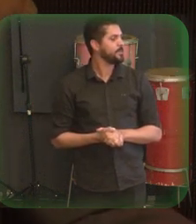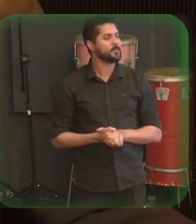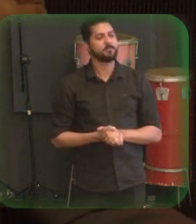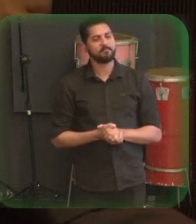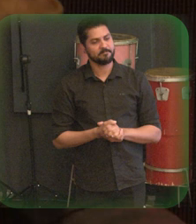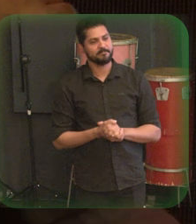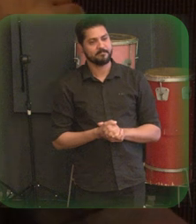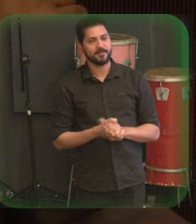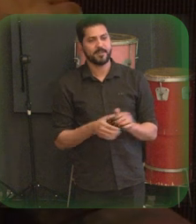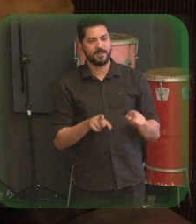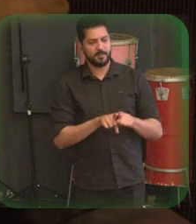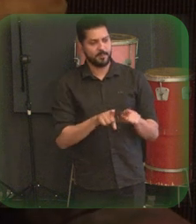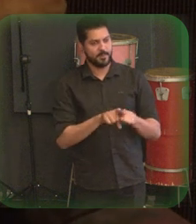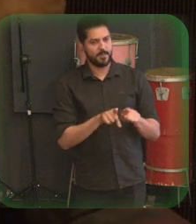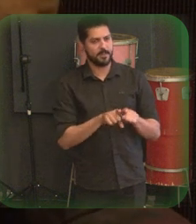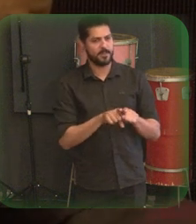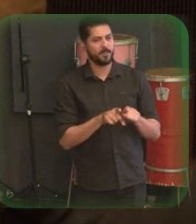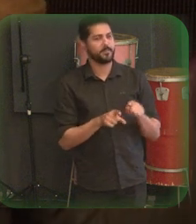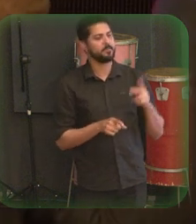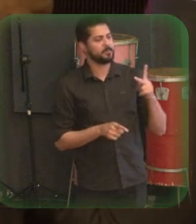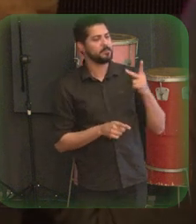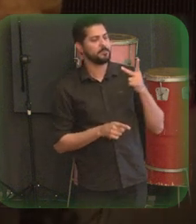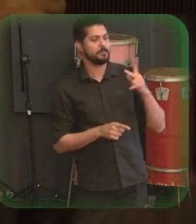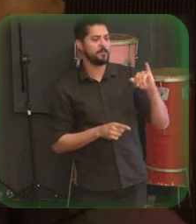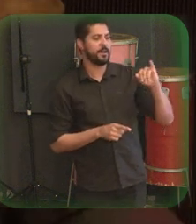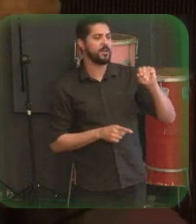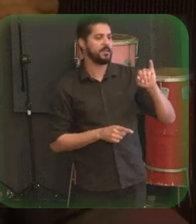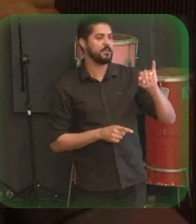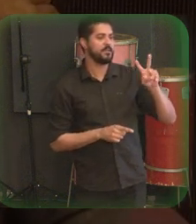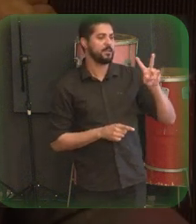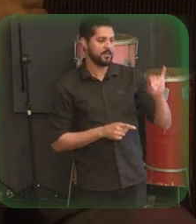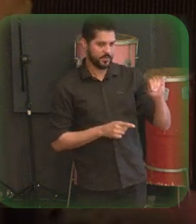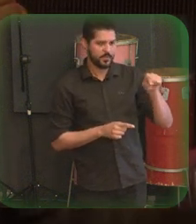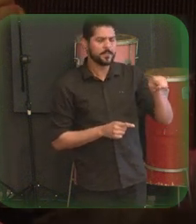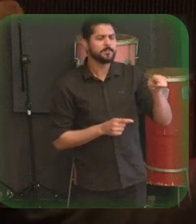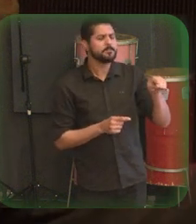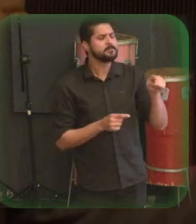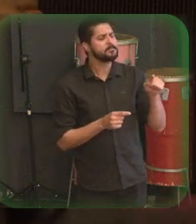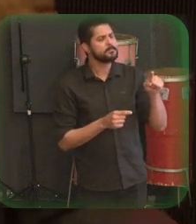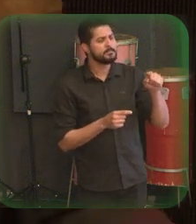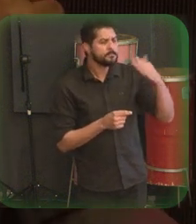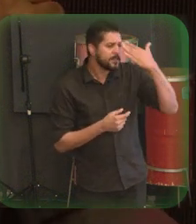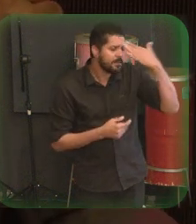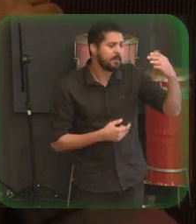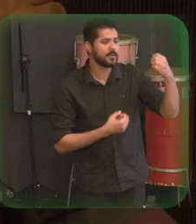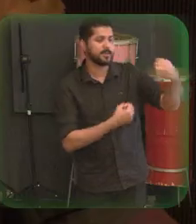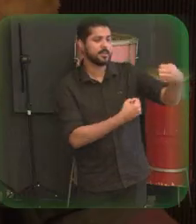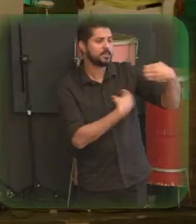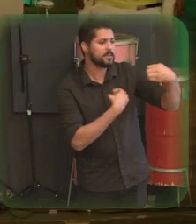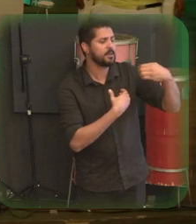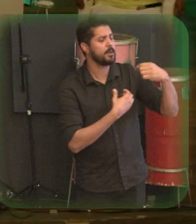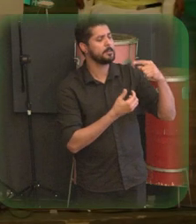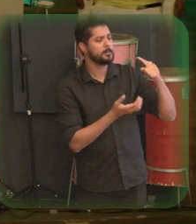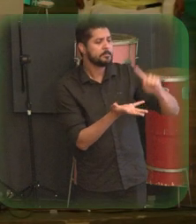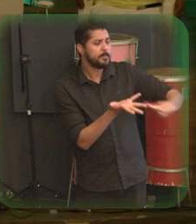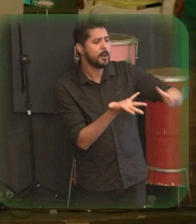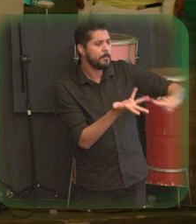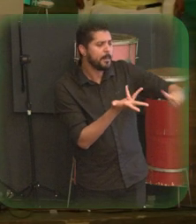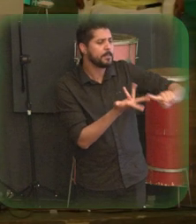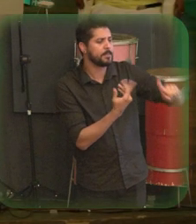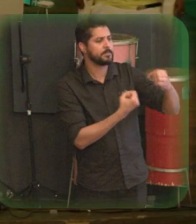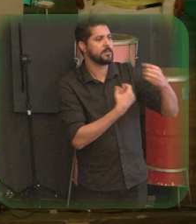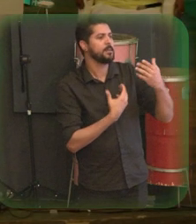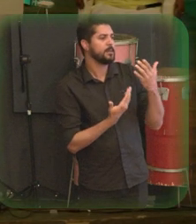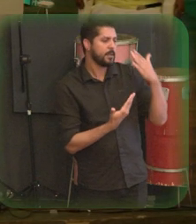Paivo, obrigado pelos seus ensinamentos, né? Tive conversando com o senhor agora há pouco e depois tudo que o senhor nos falou aqui. Obrigado por ter aceitado o nosso